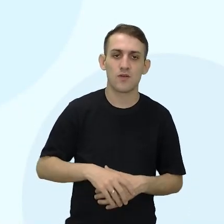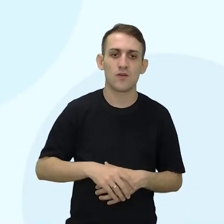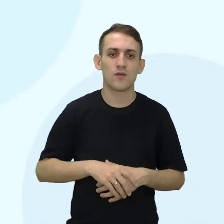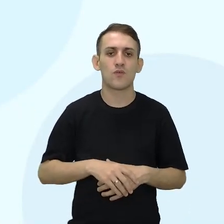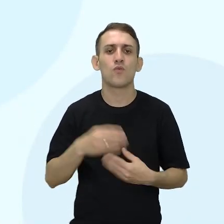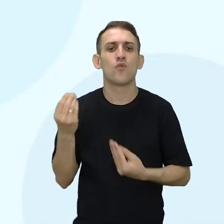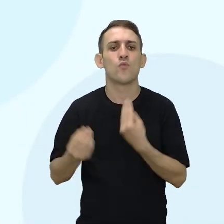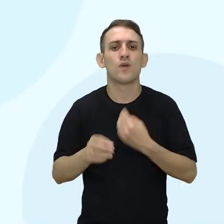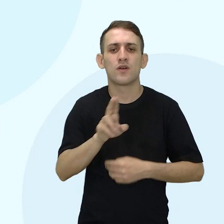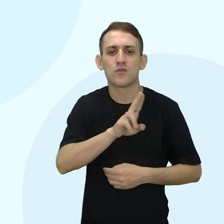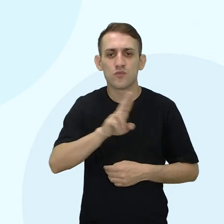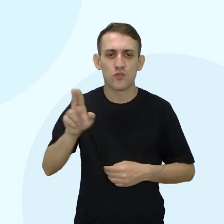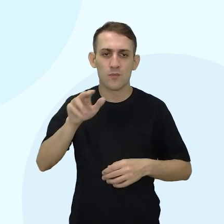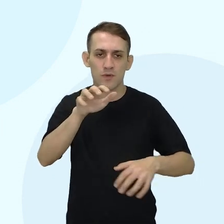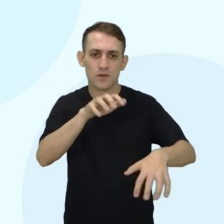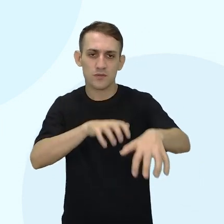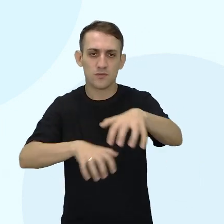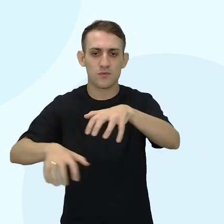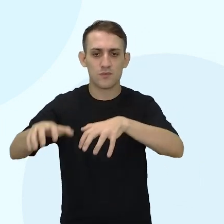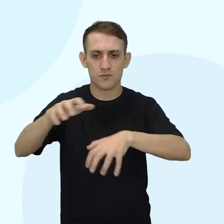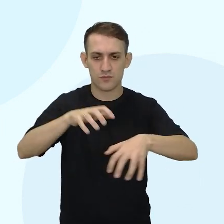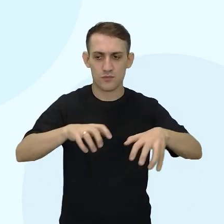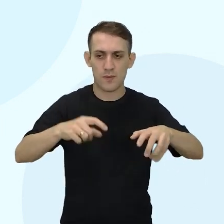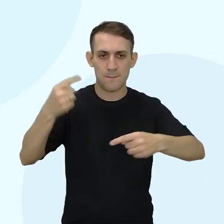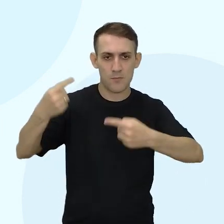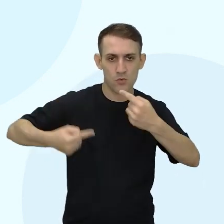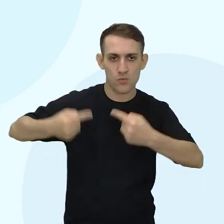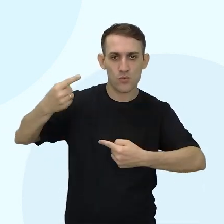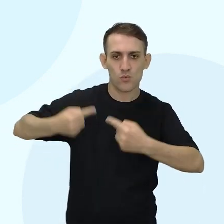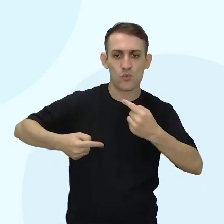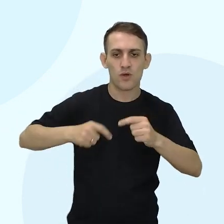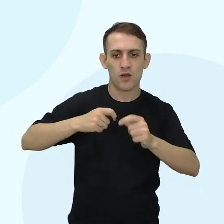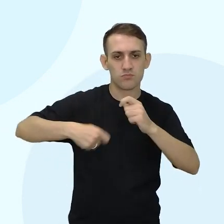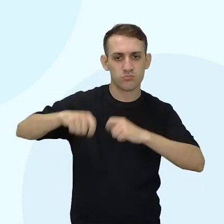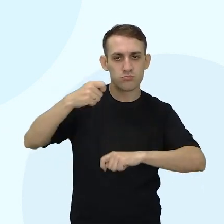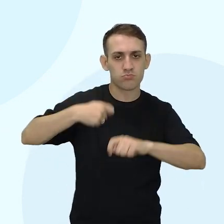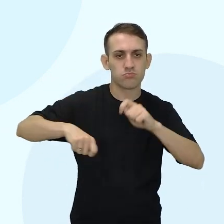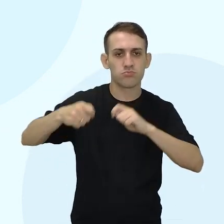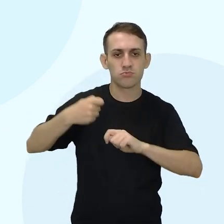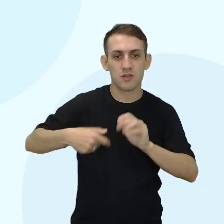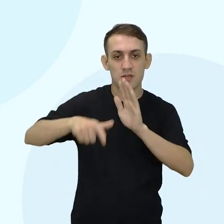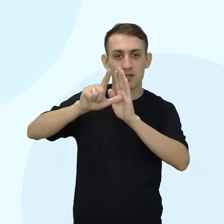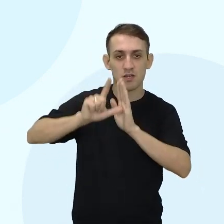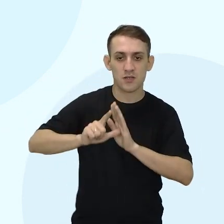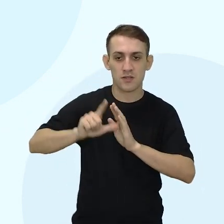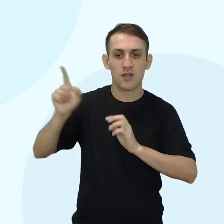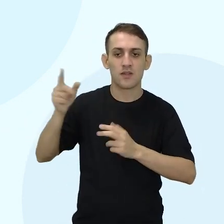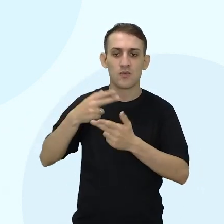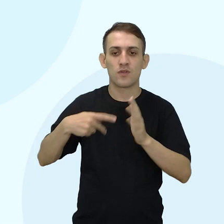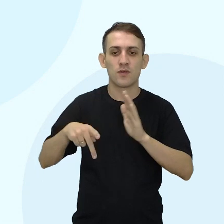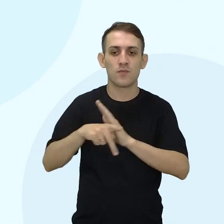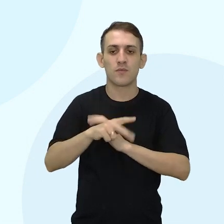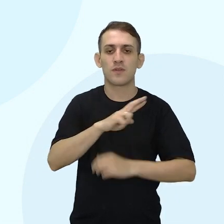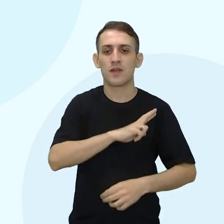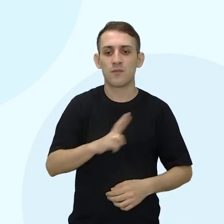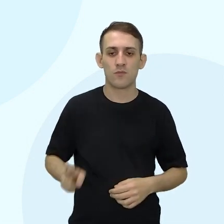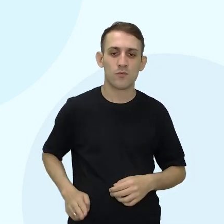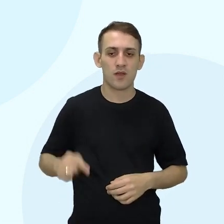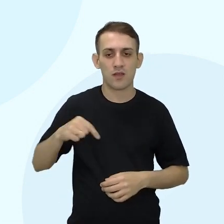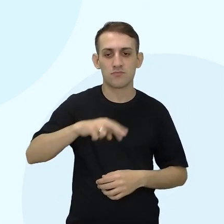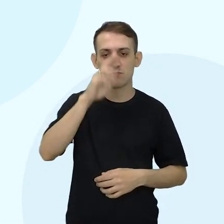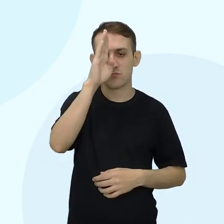Como eram chamadas as divisões das unidades políticas administrativas antes da proclamação da República no